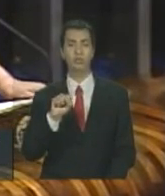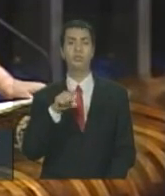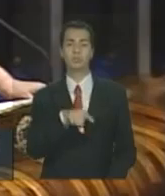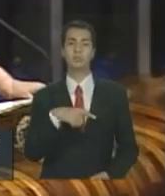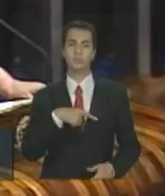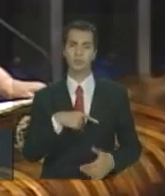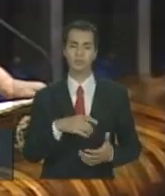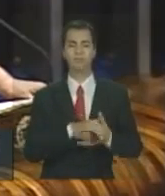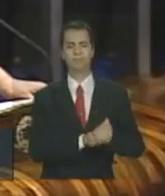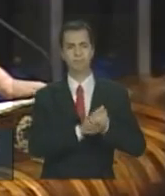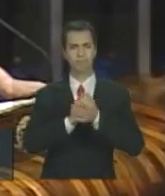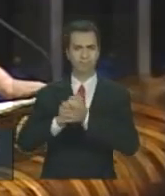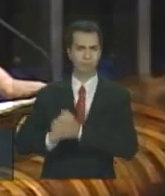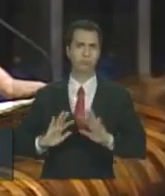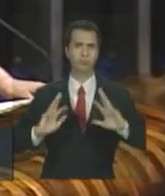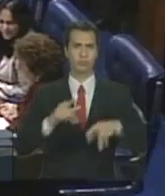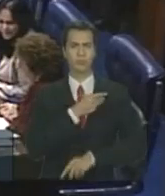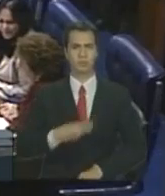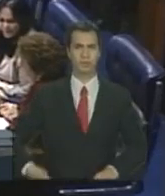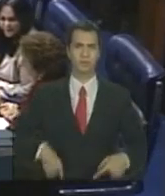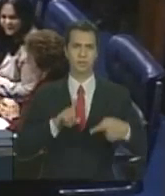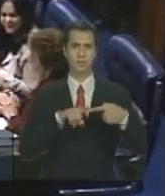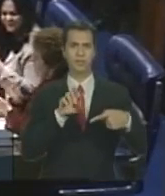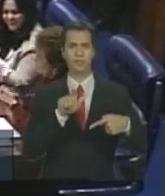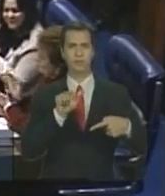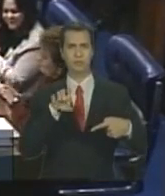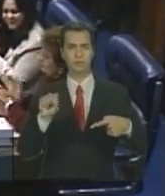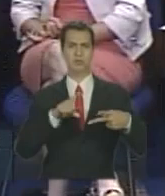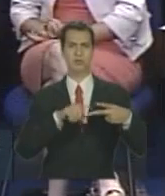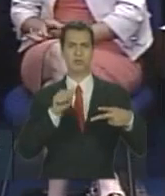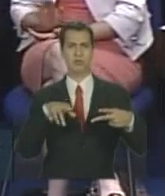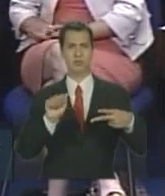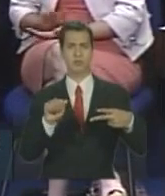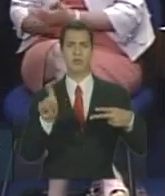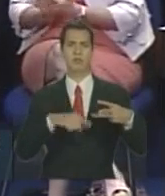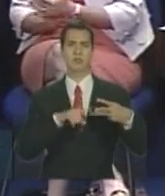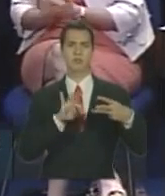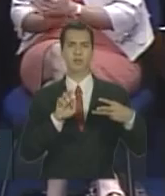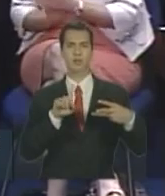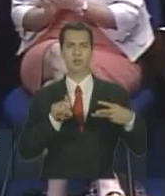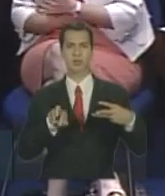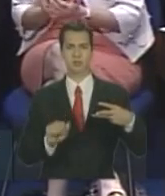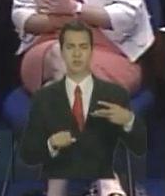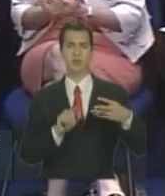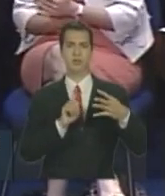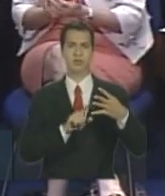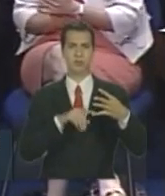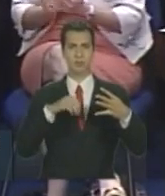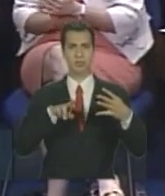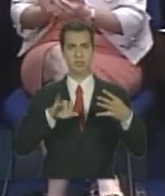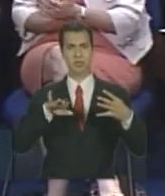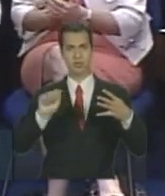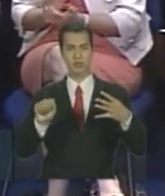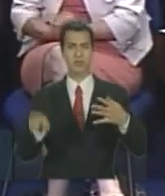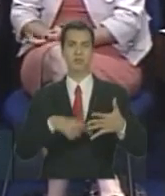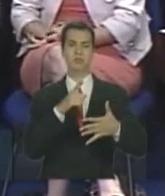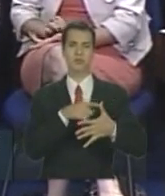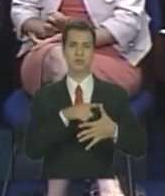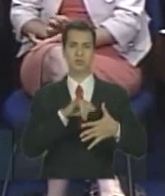10 ministras aqui presentes: Gleice Hoffmann, Ana de Holanda, Tereza Campelo, Miriam